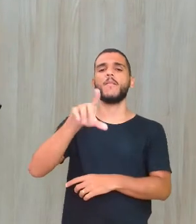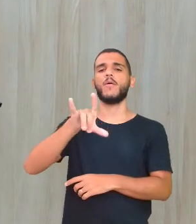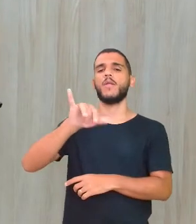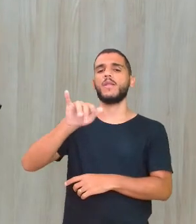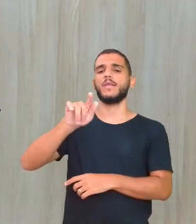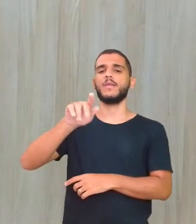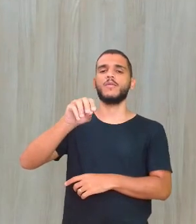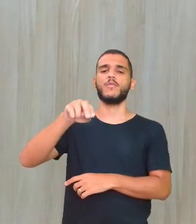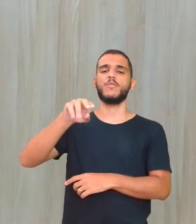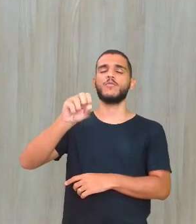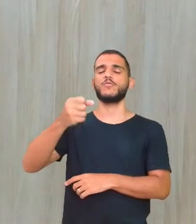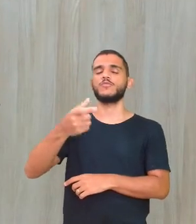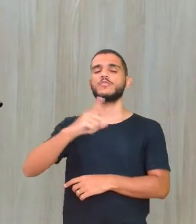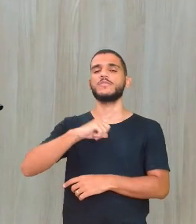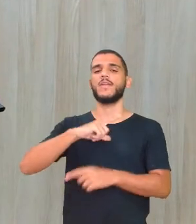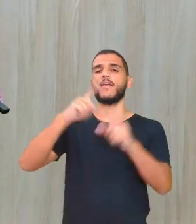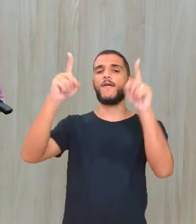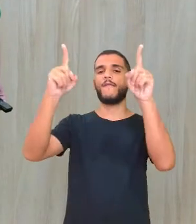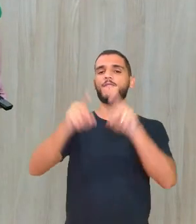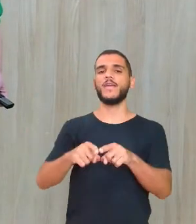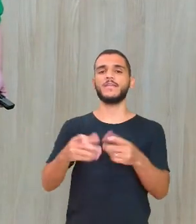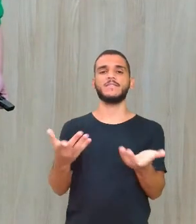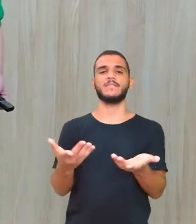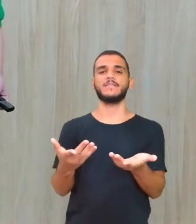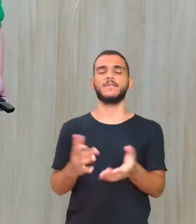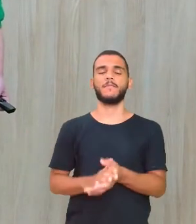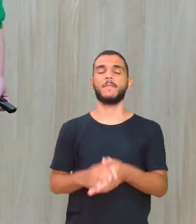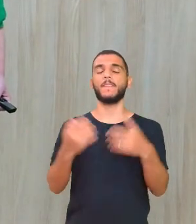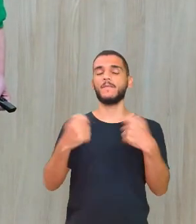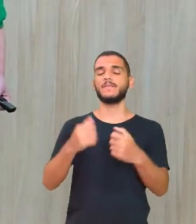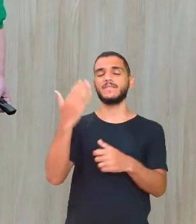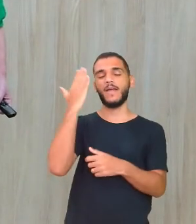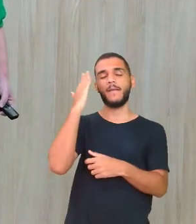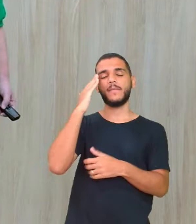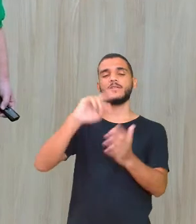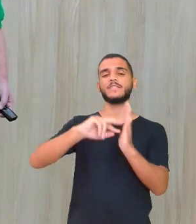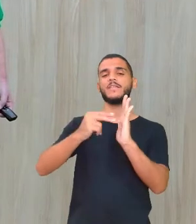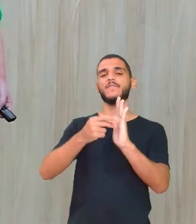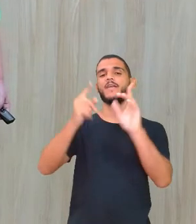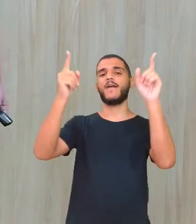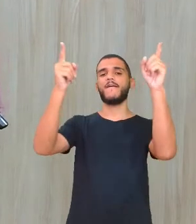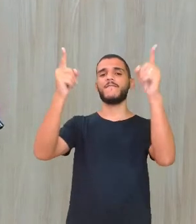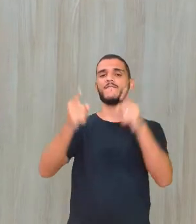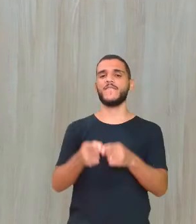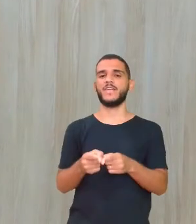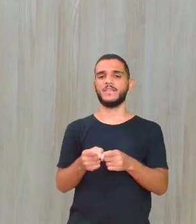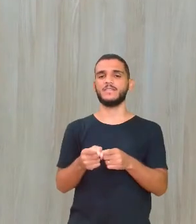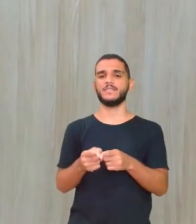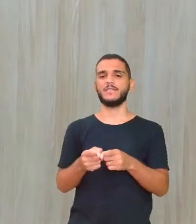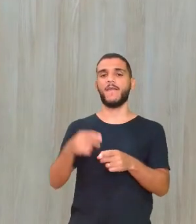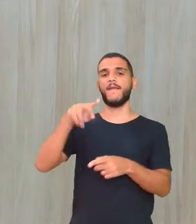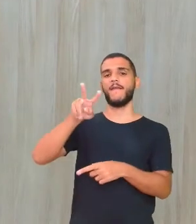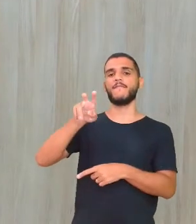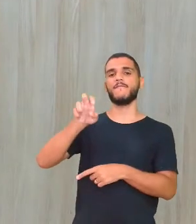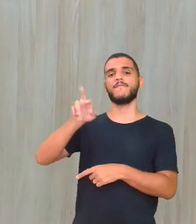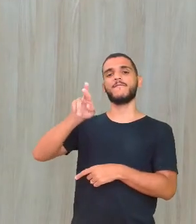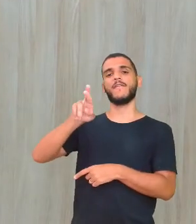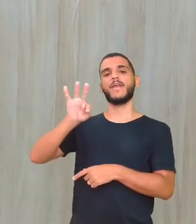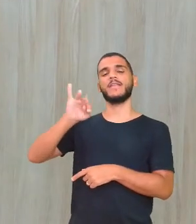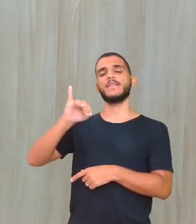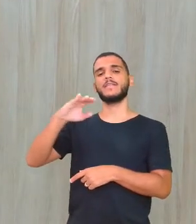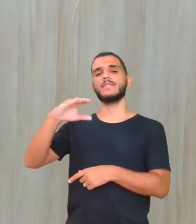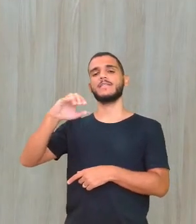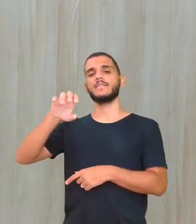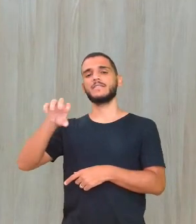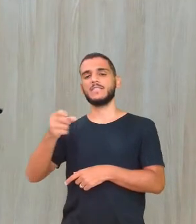seguintes vértices. O que é que eu preciso saber? O que é vértice? Veja que isso é nomenclatura, pessoal. Qualquer pessoa pode entrar